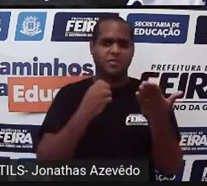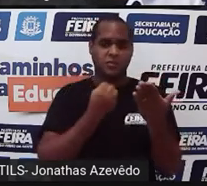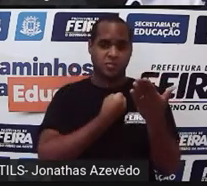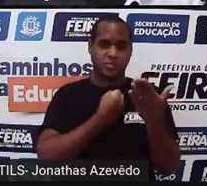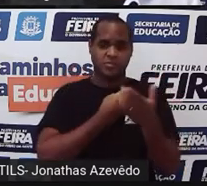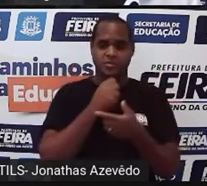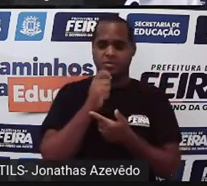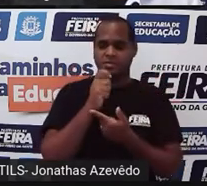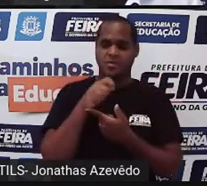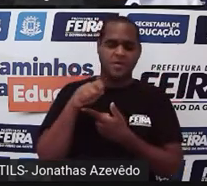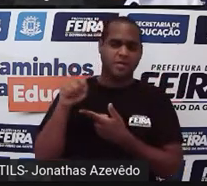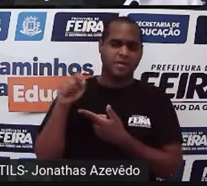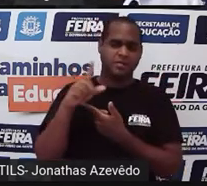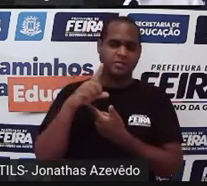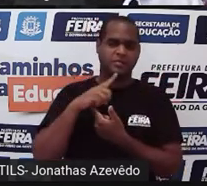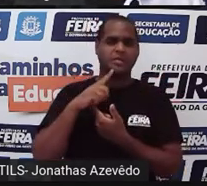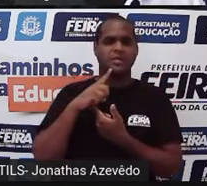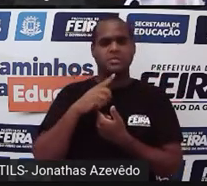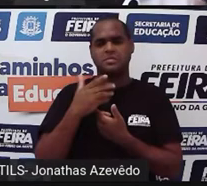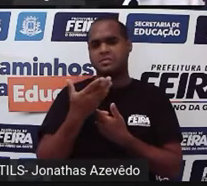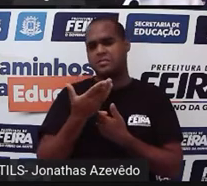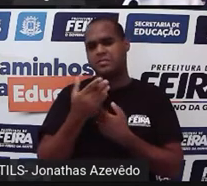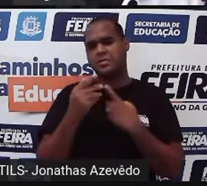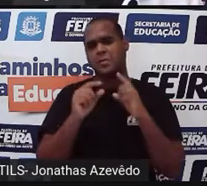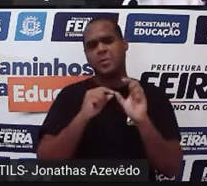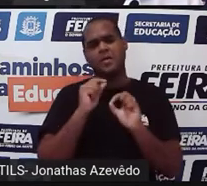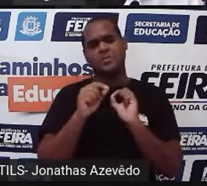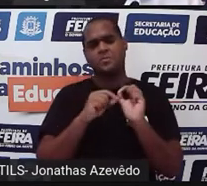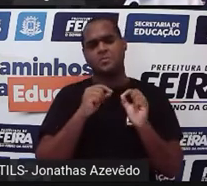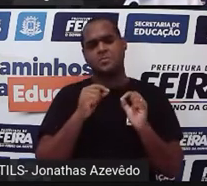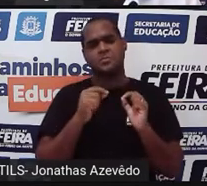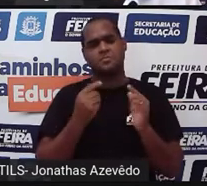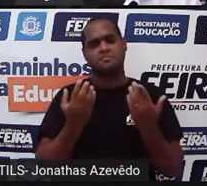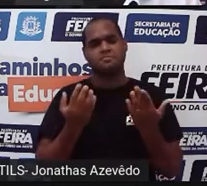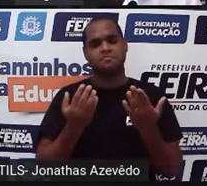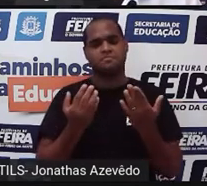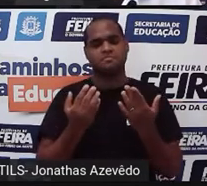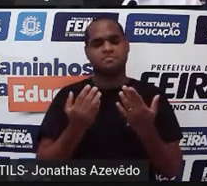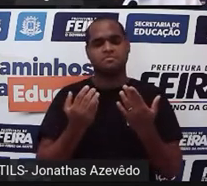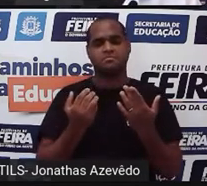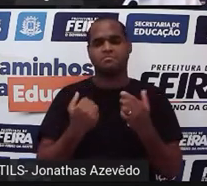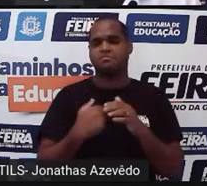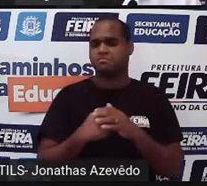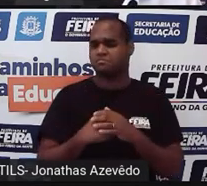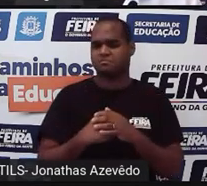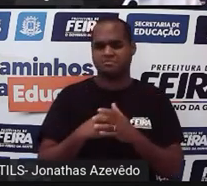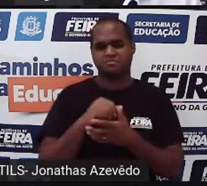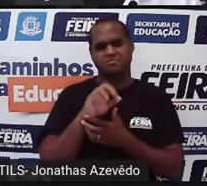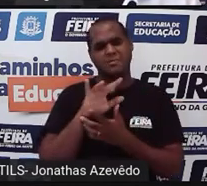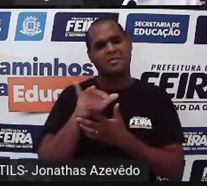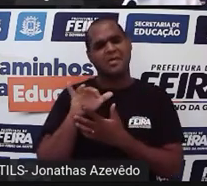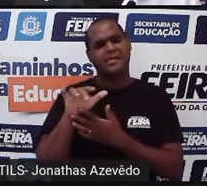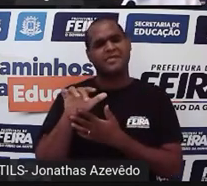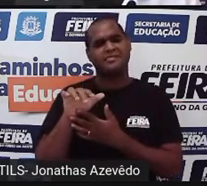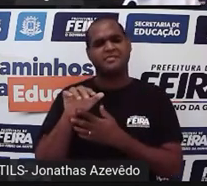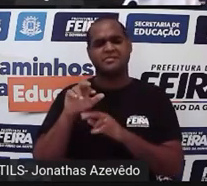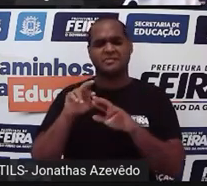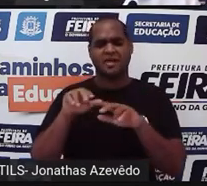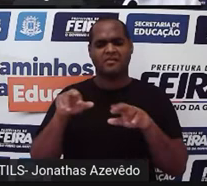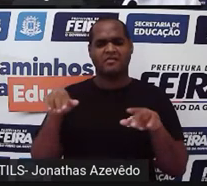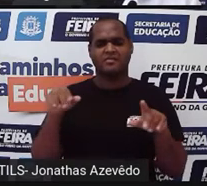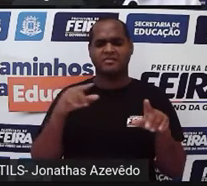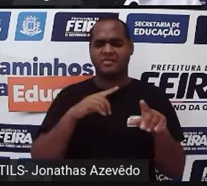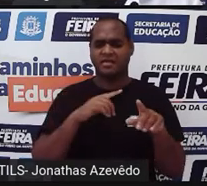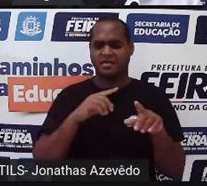naquelas anotações representam o quê? E aquelas siglas, o que são aquelas siglas?